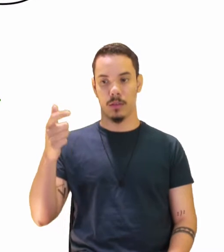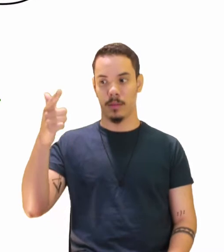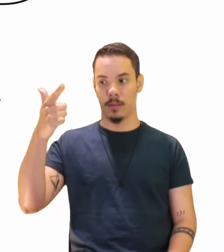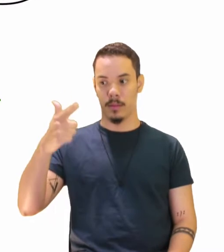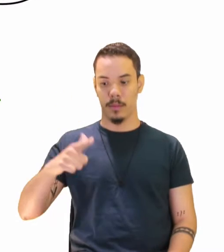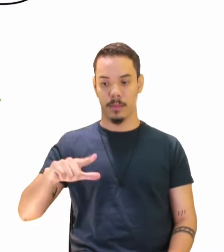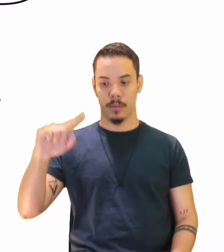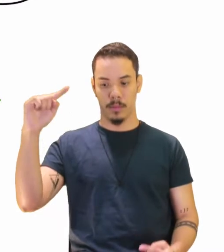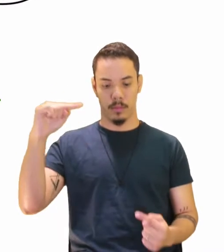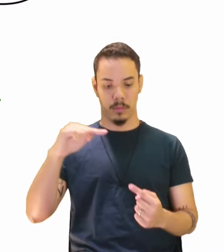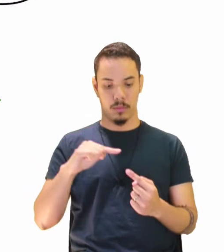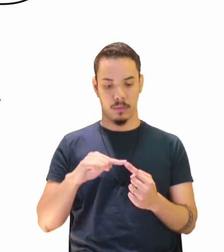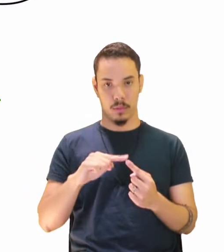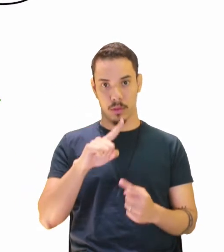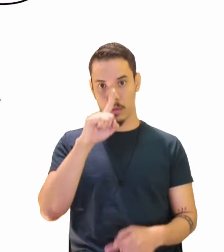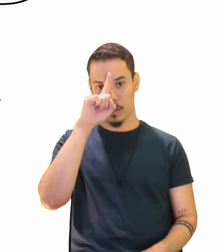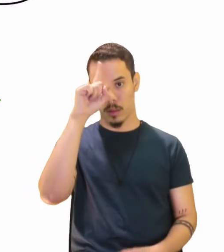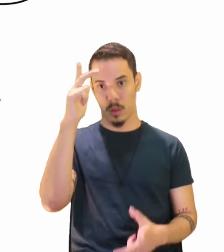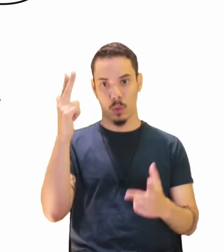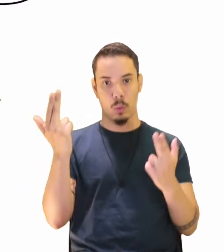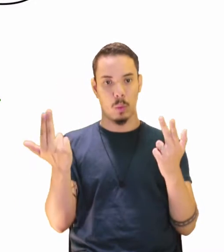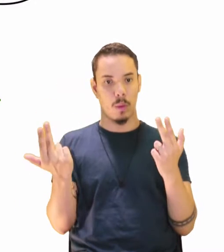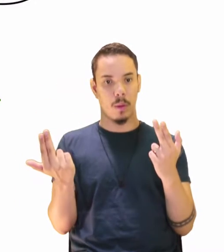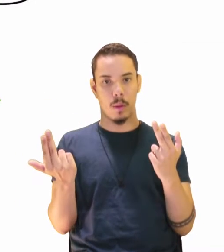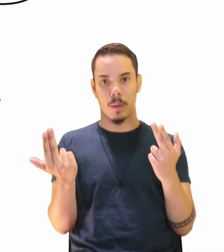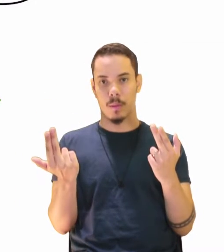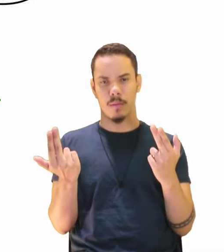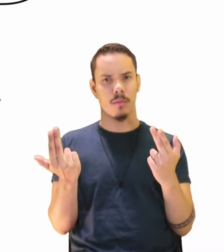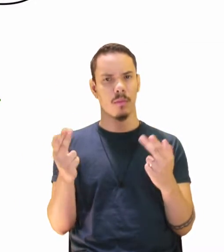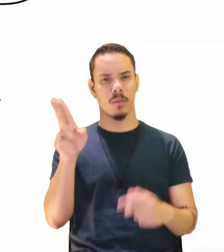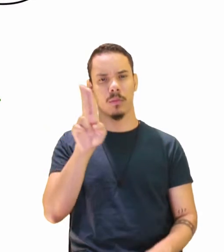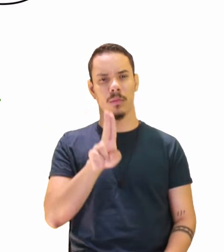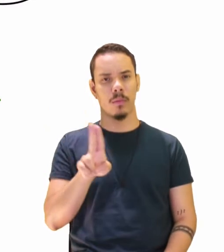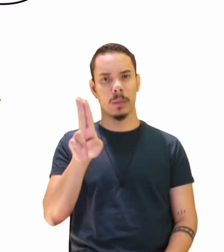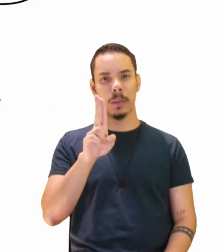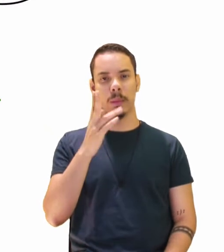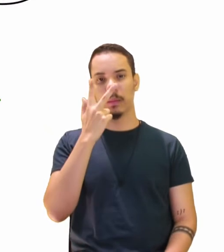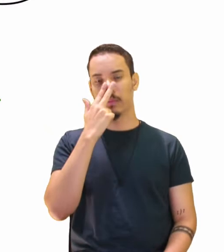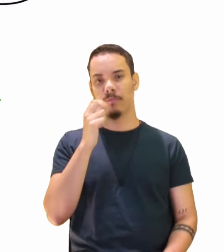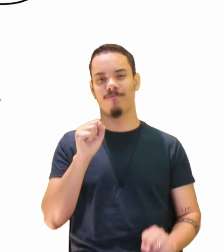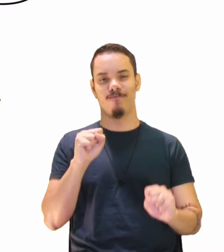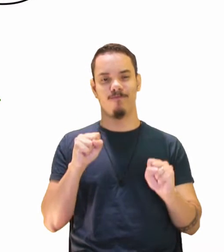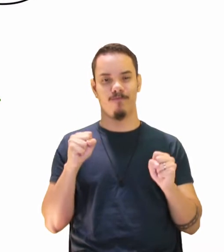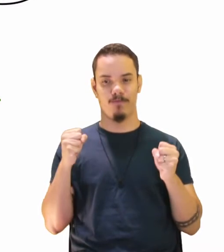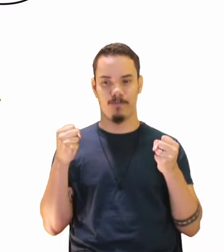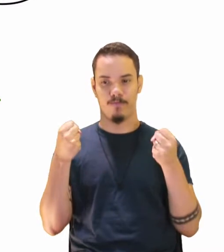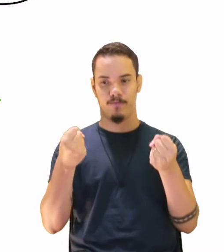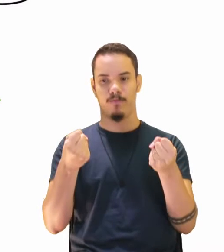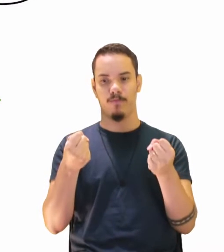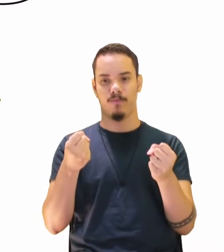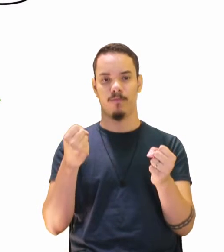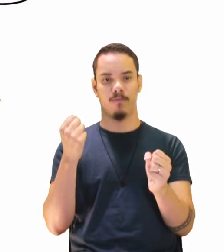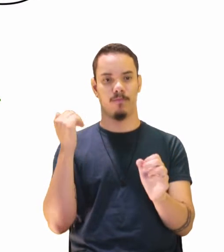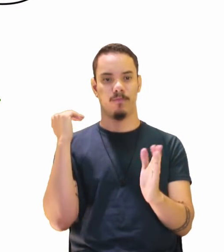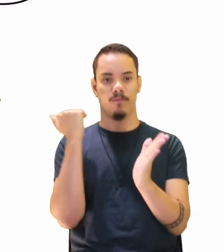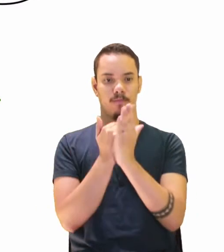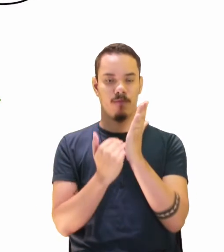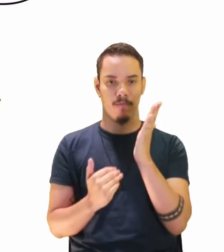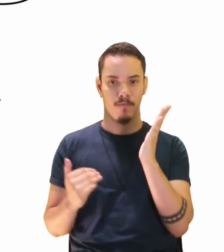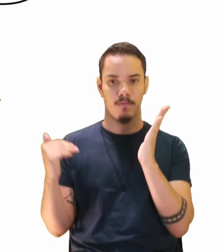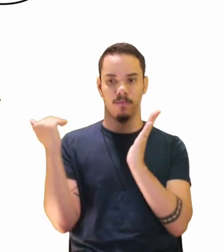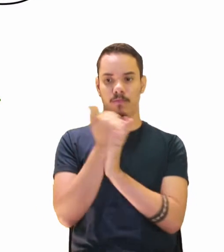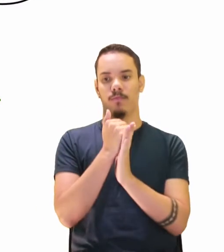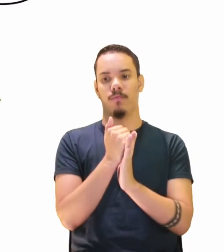ideia. Então, ele está fazendo o quê? Usando para dar ênfase, tá bom? É um recurso linguístico